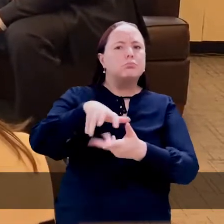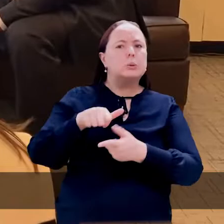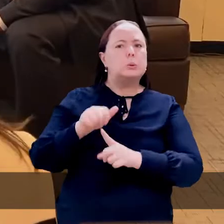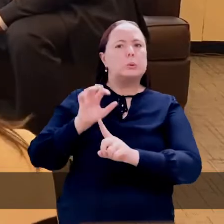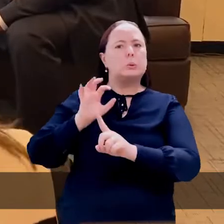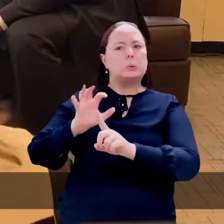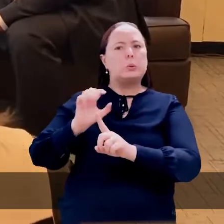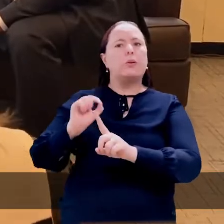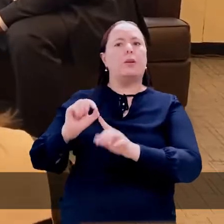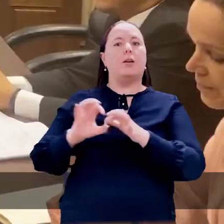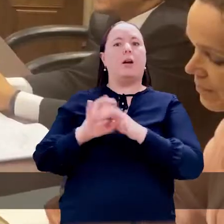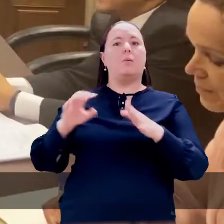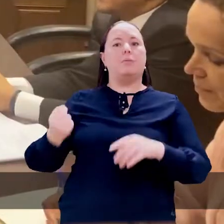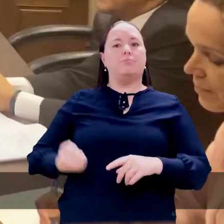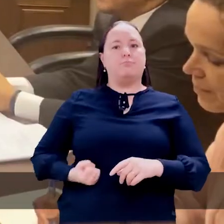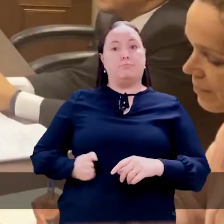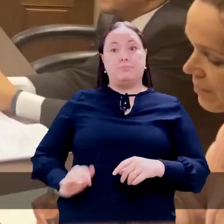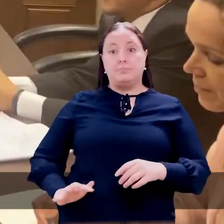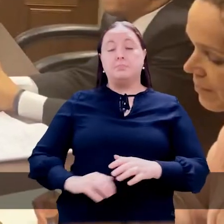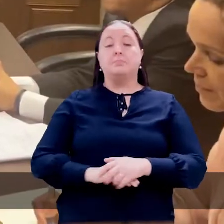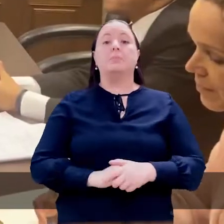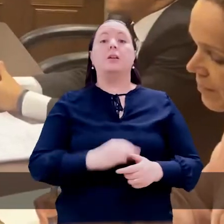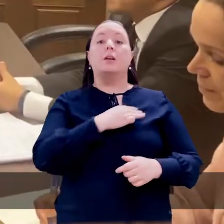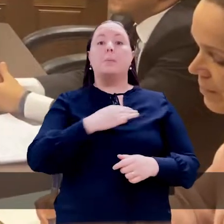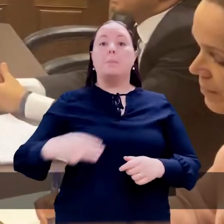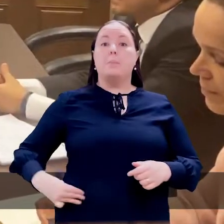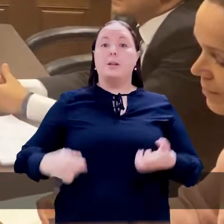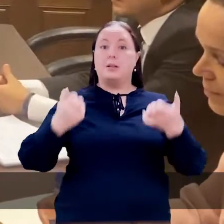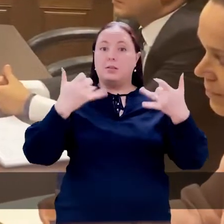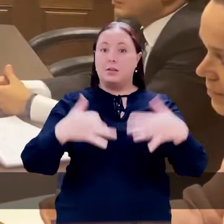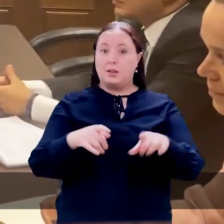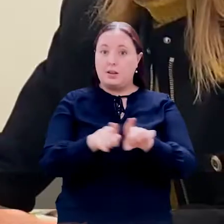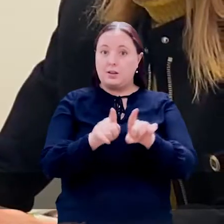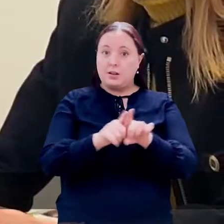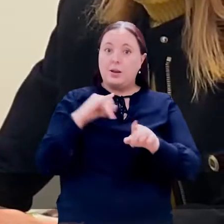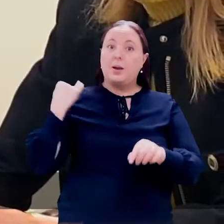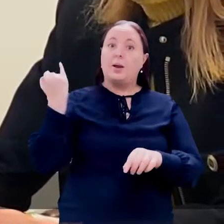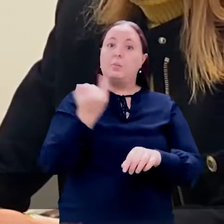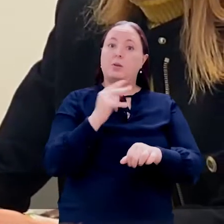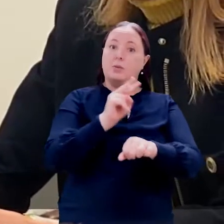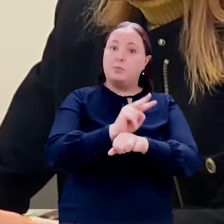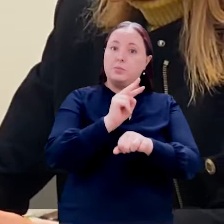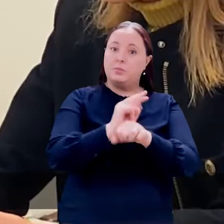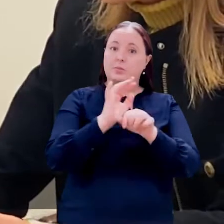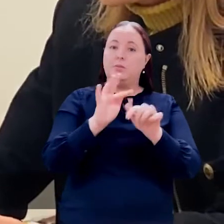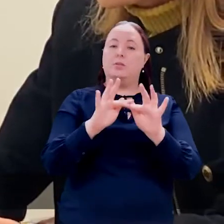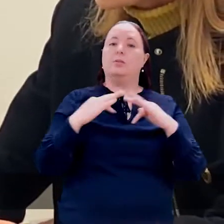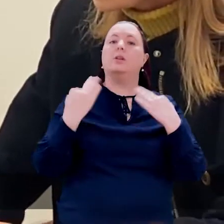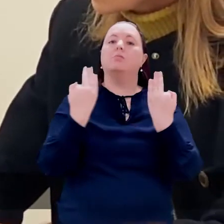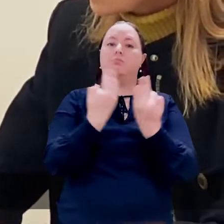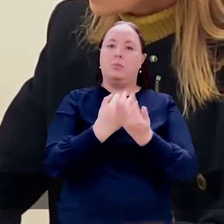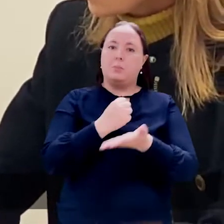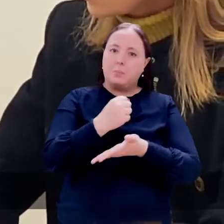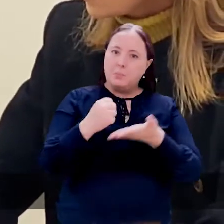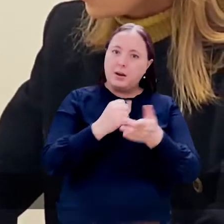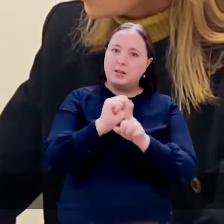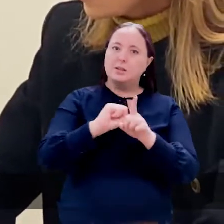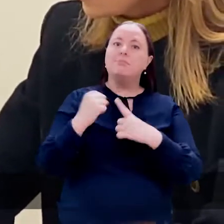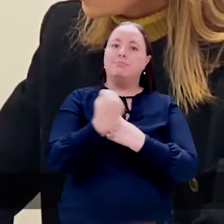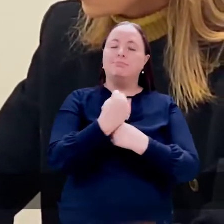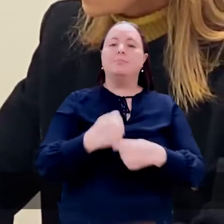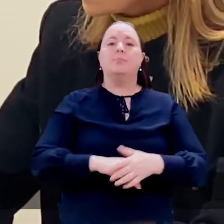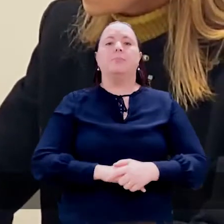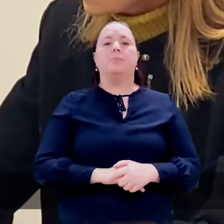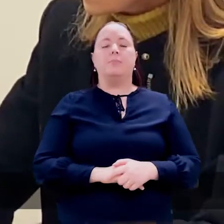que pressionem as nações a legalizarem o aborto. A ministra destacou também a importância da proteção da família